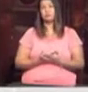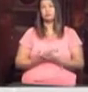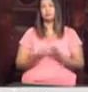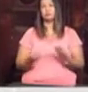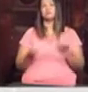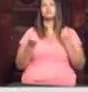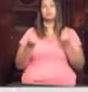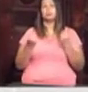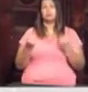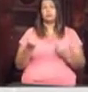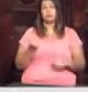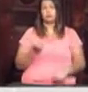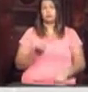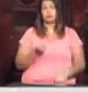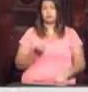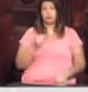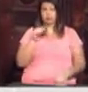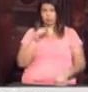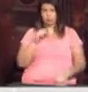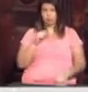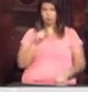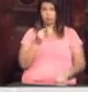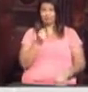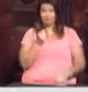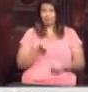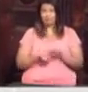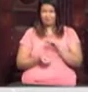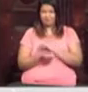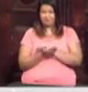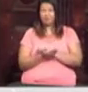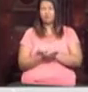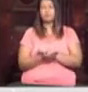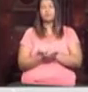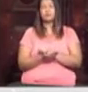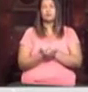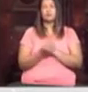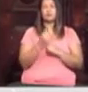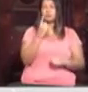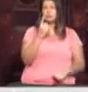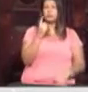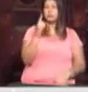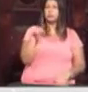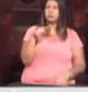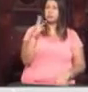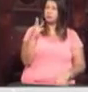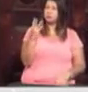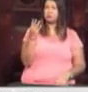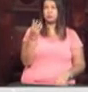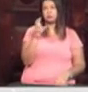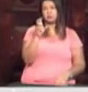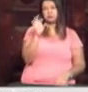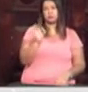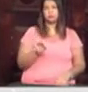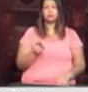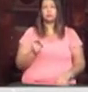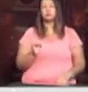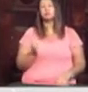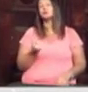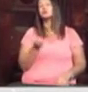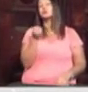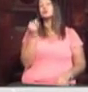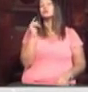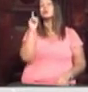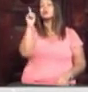Se o agente público ganhou uma propina de 1%, 3%, 5%, quanto o